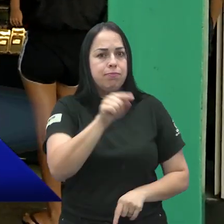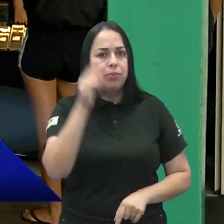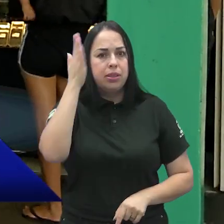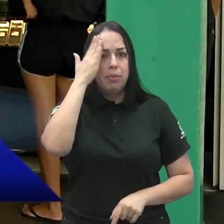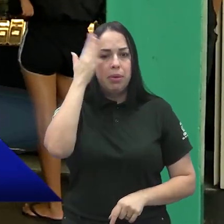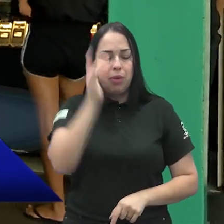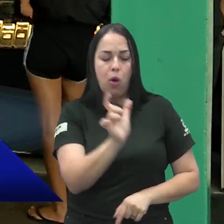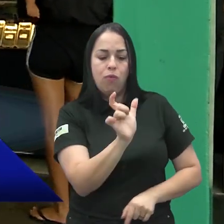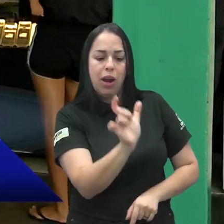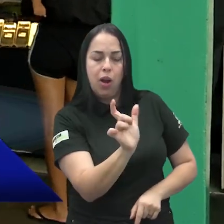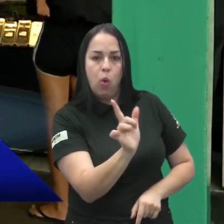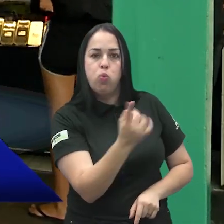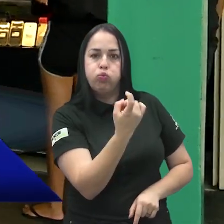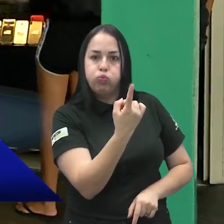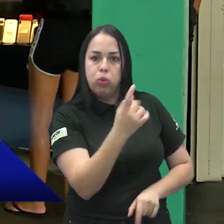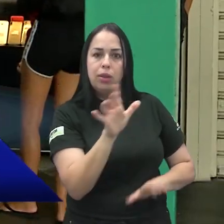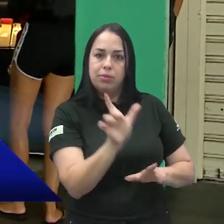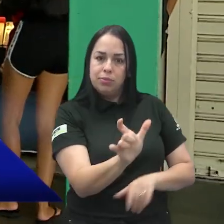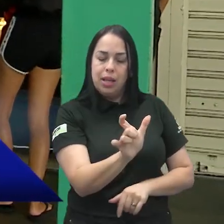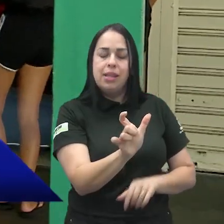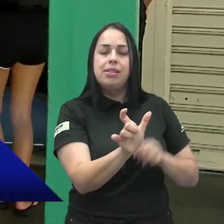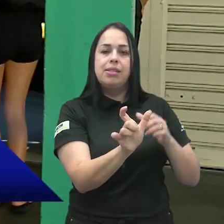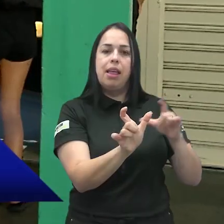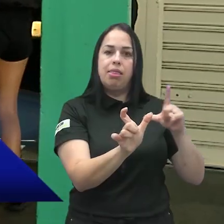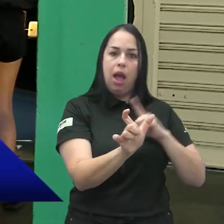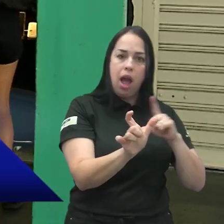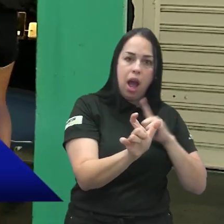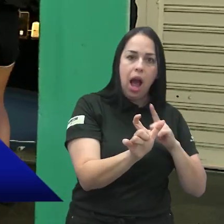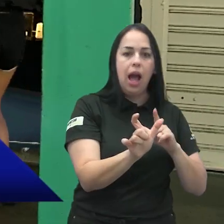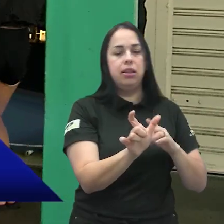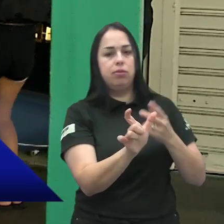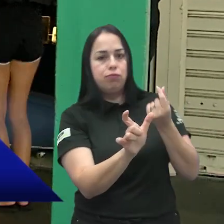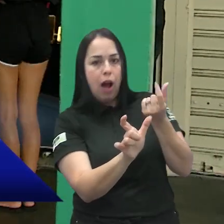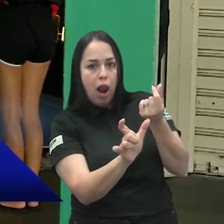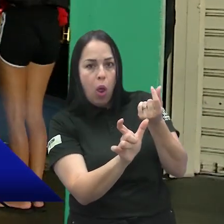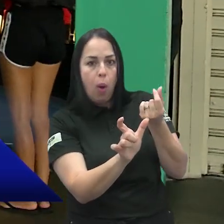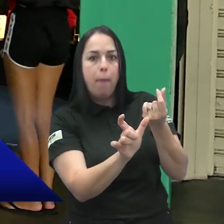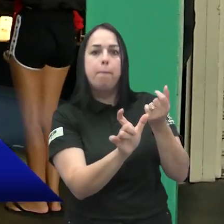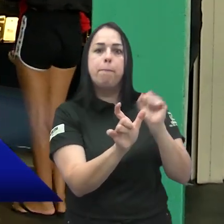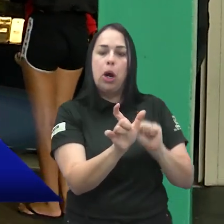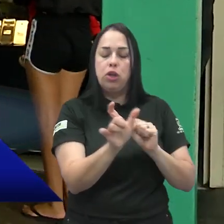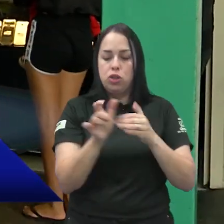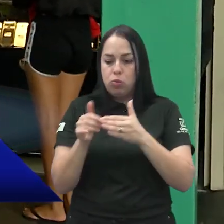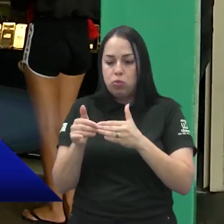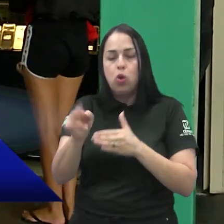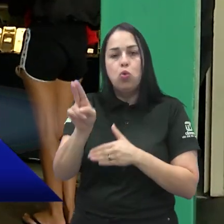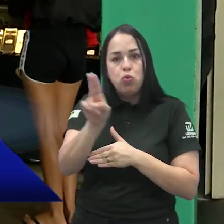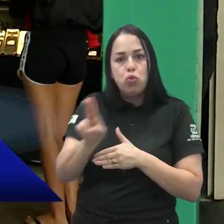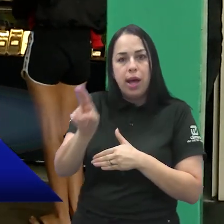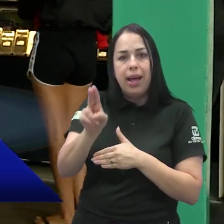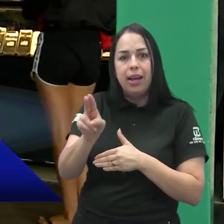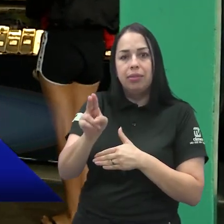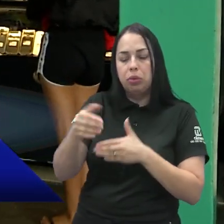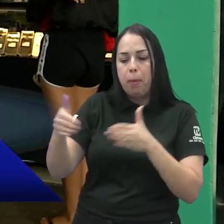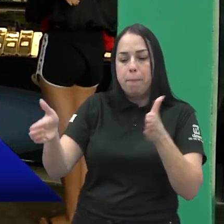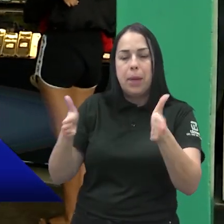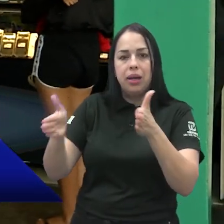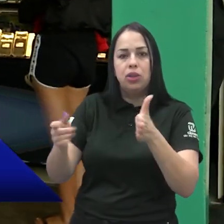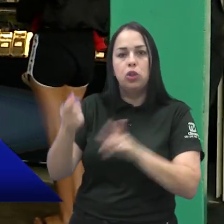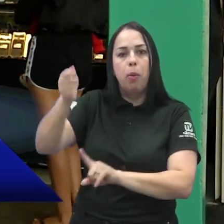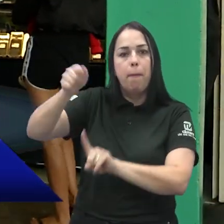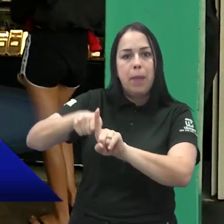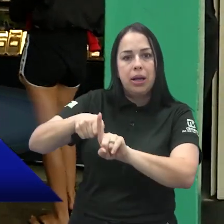quem tem o bilhete único comum. Quem ainda tem crédito nessa modalidade pode usar por mais 30